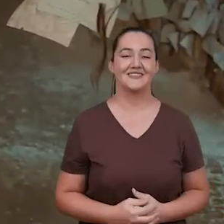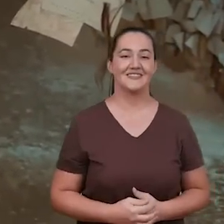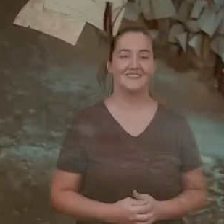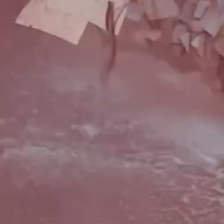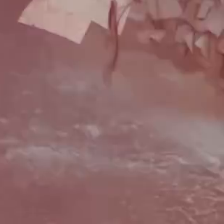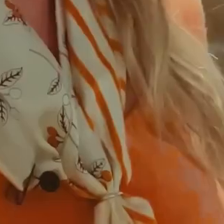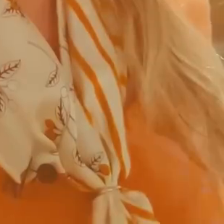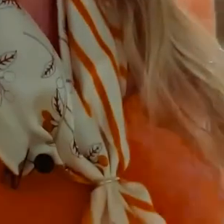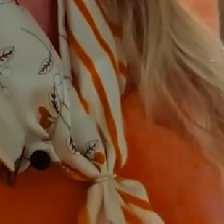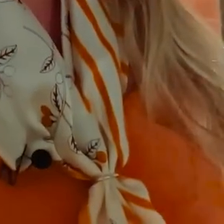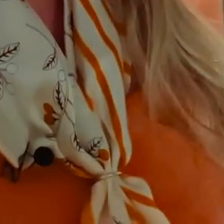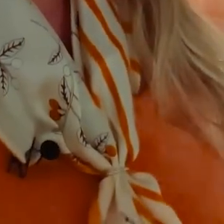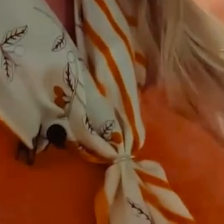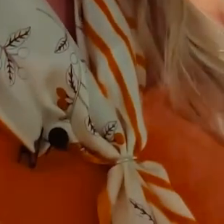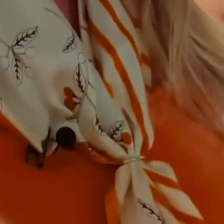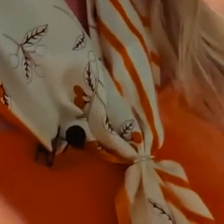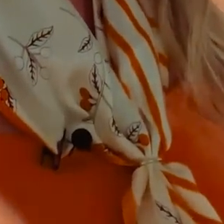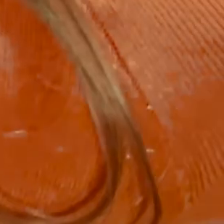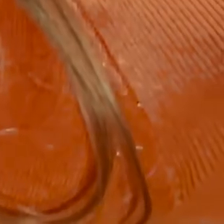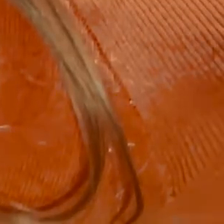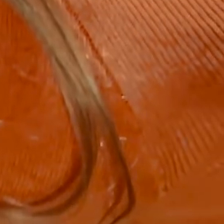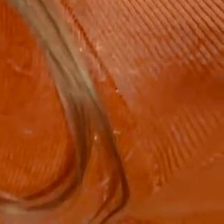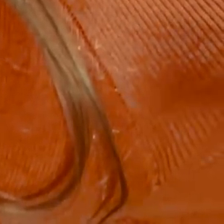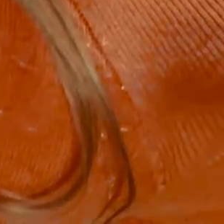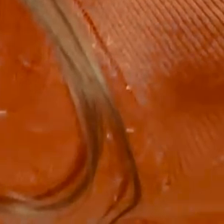so much.